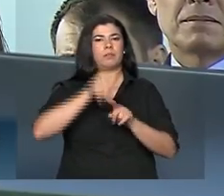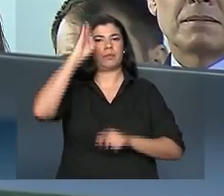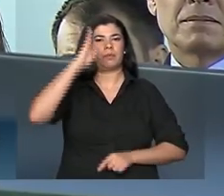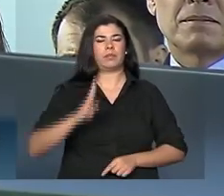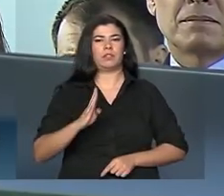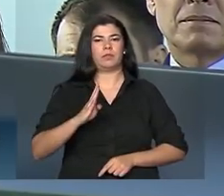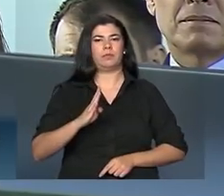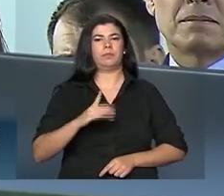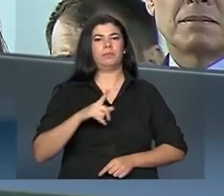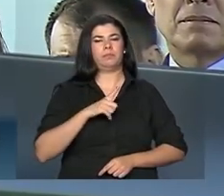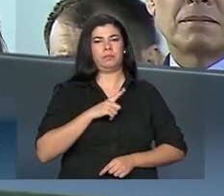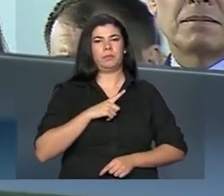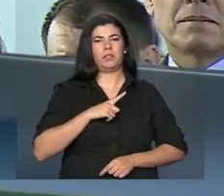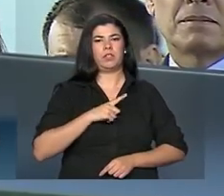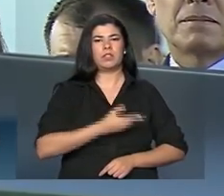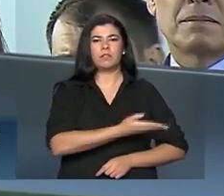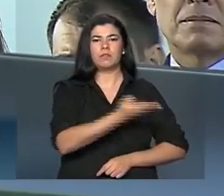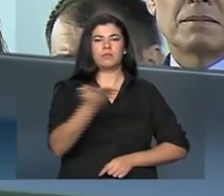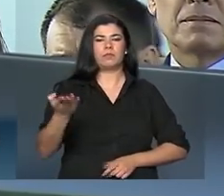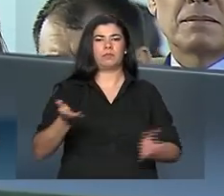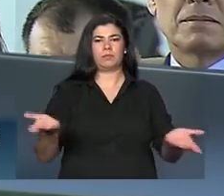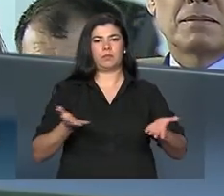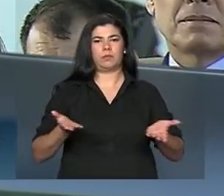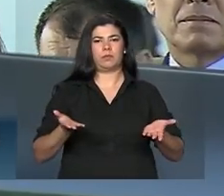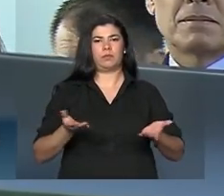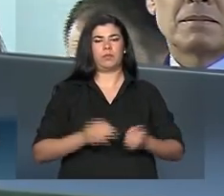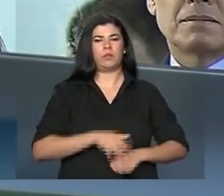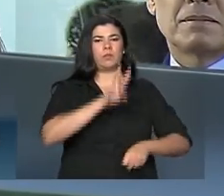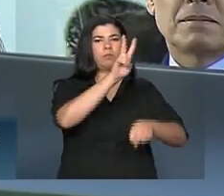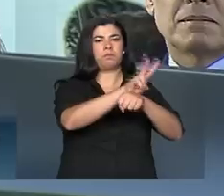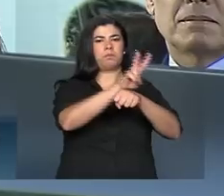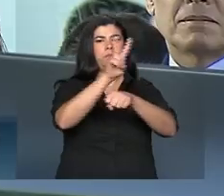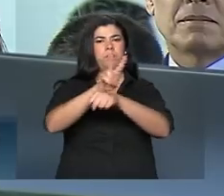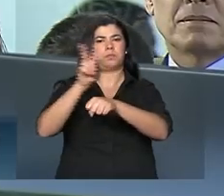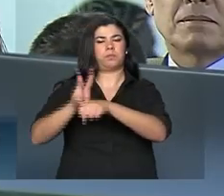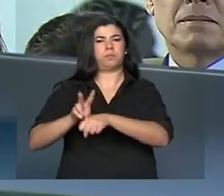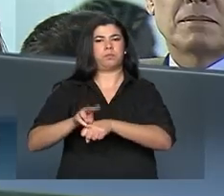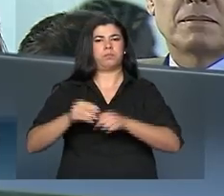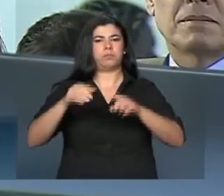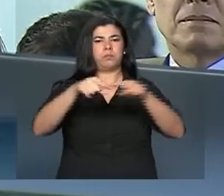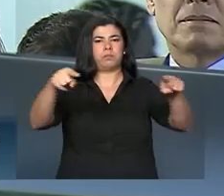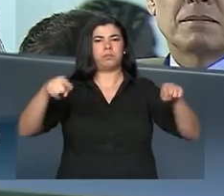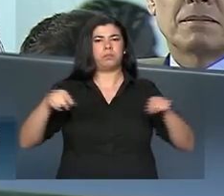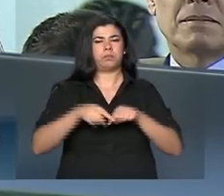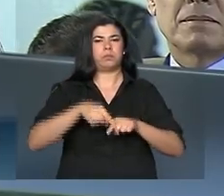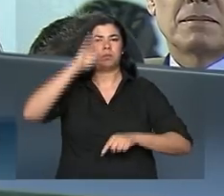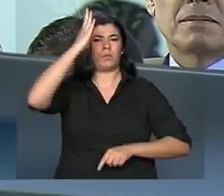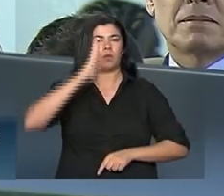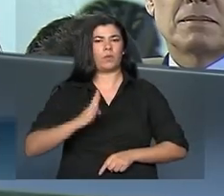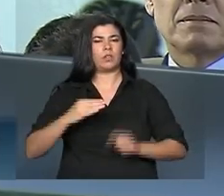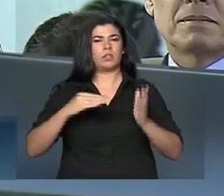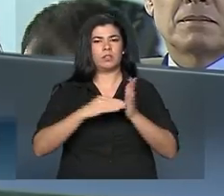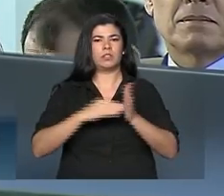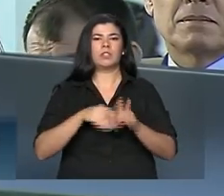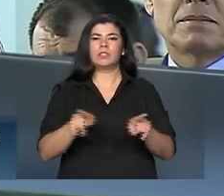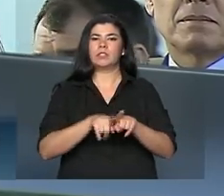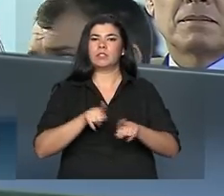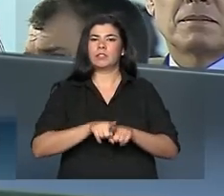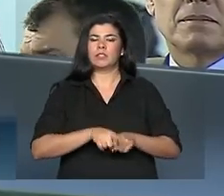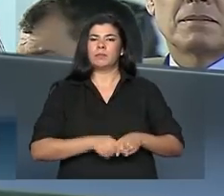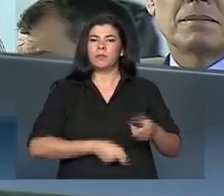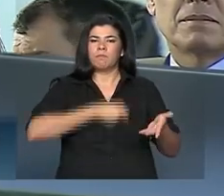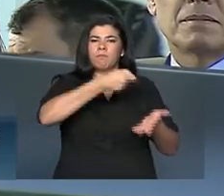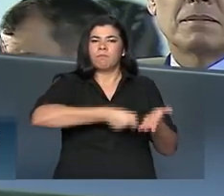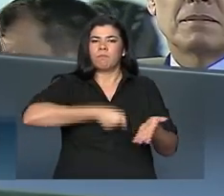Brasil. Aos que neste momento guarnecem nossas fronteiras, aos que neste momento se desdobram nas